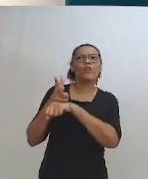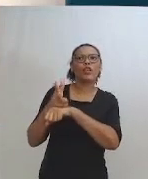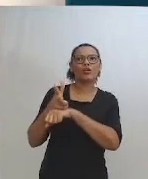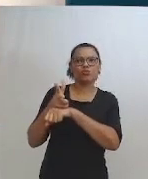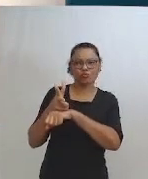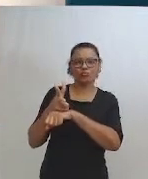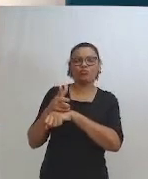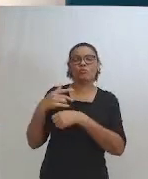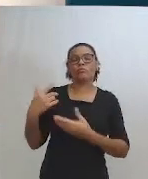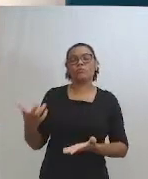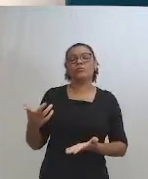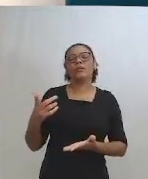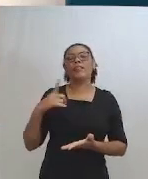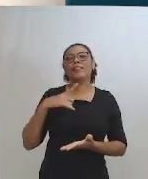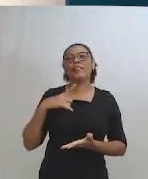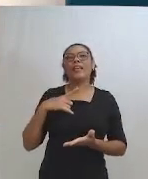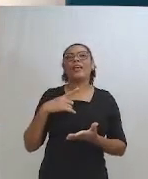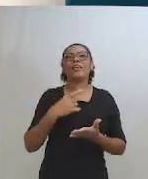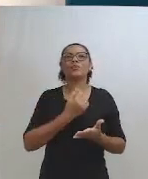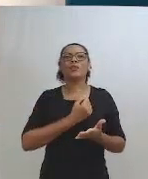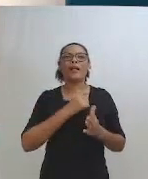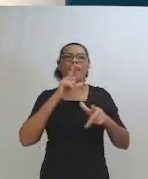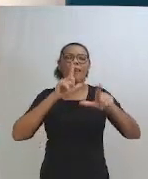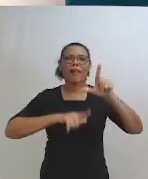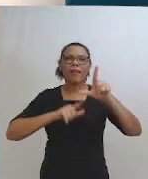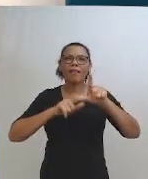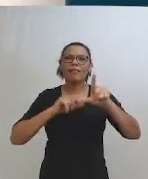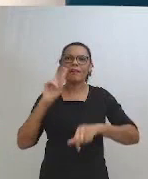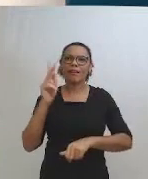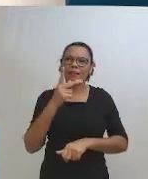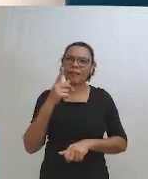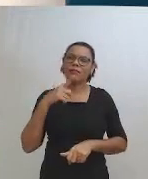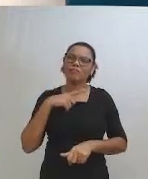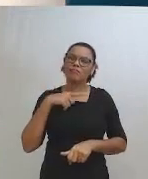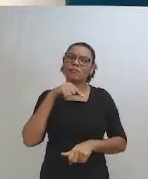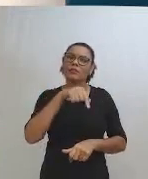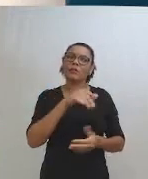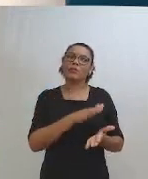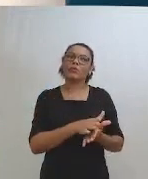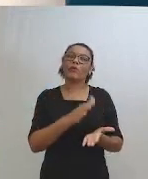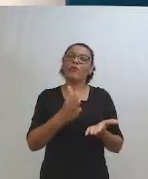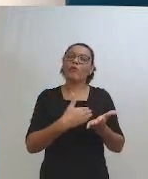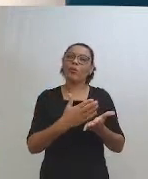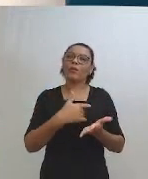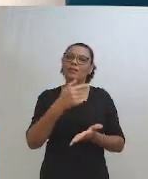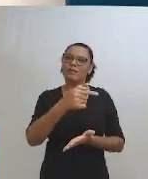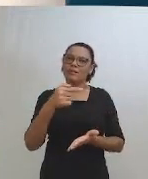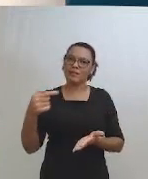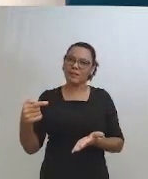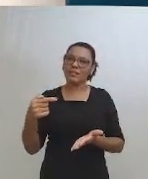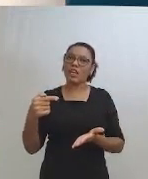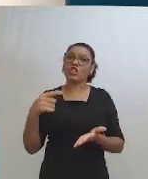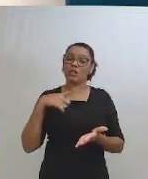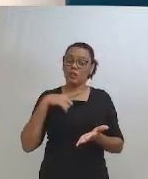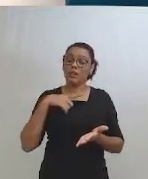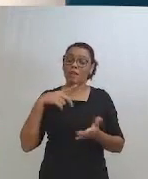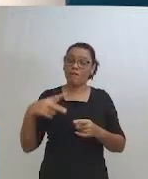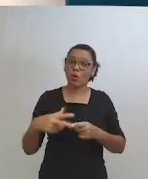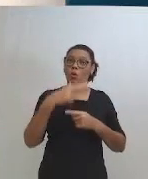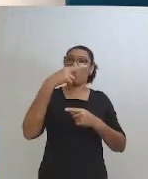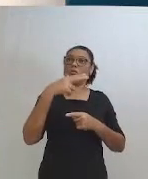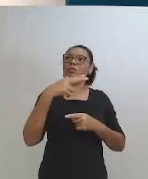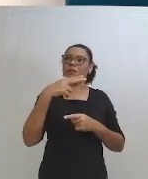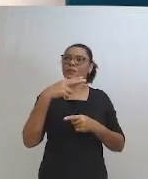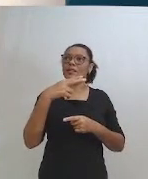folhas 77 dos autos, nos constata que houve interrupção de fluxo por 13